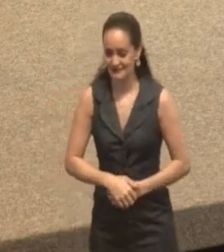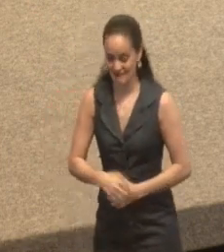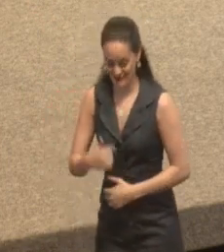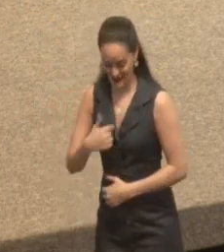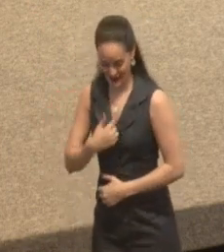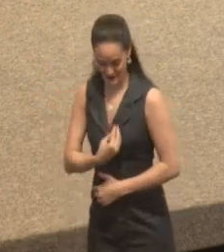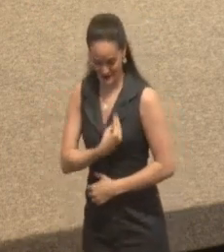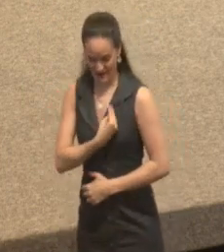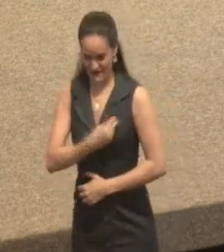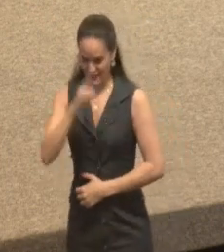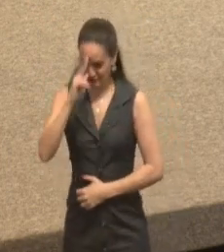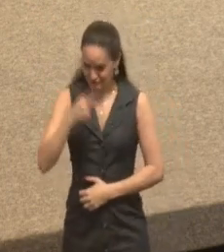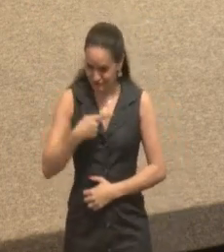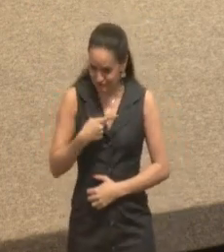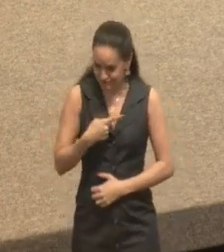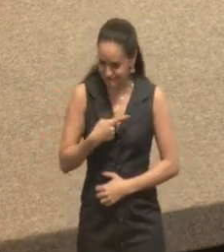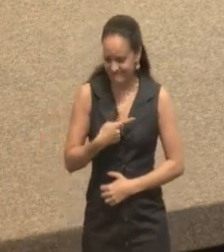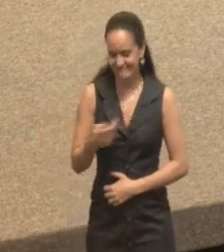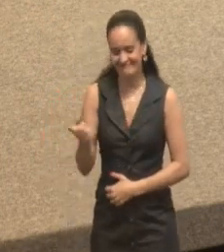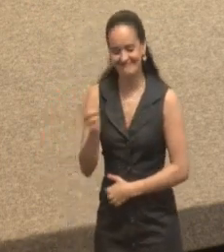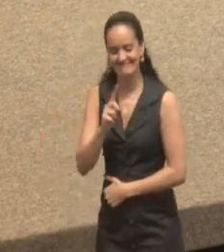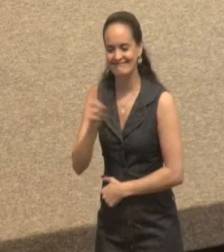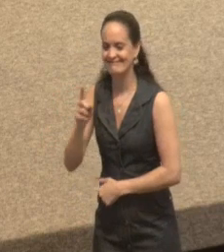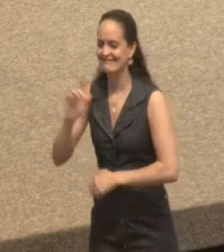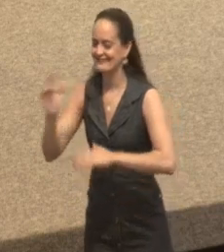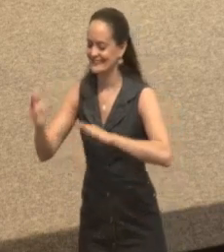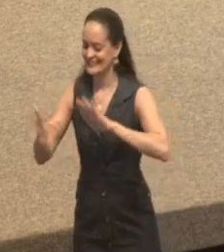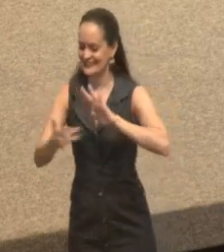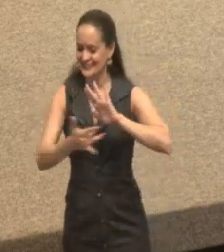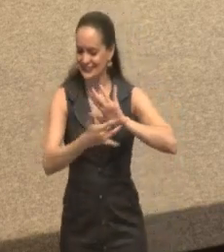Eu não sou mais